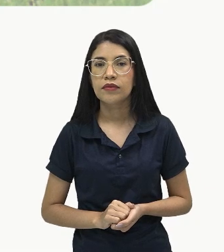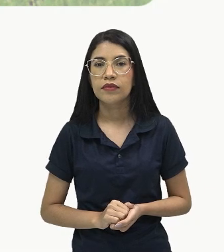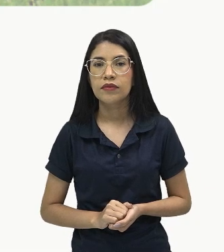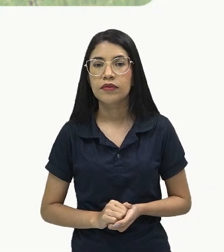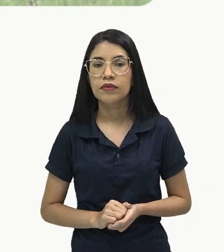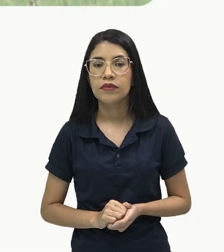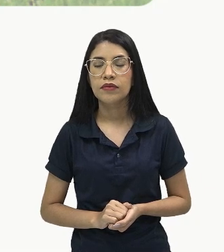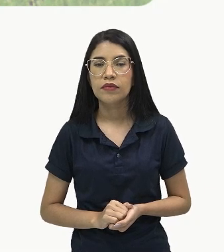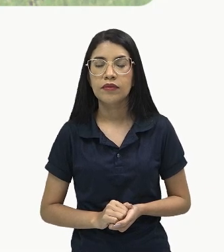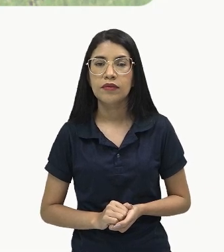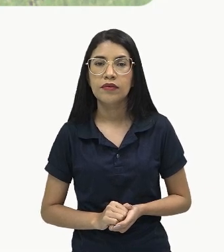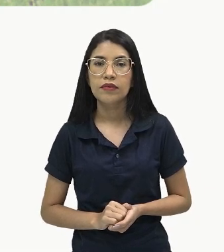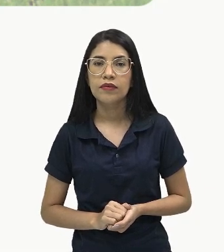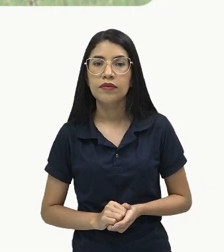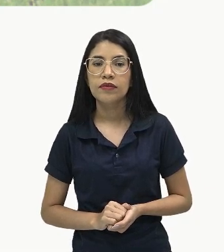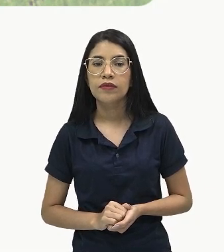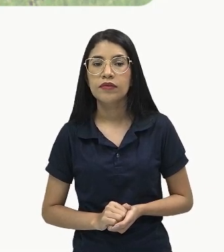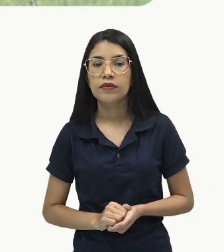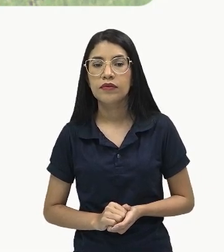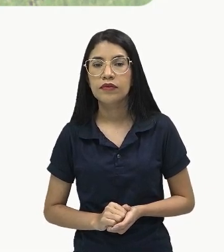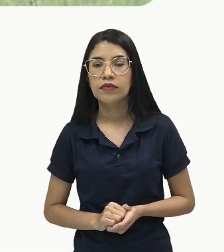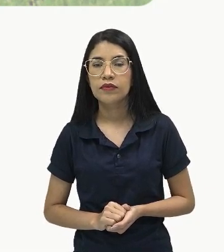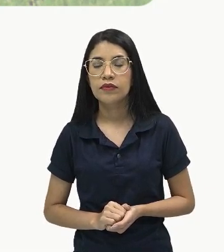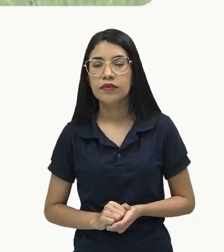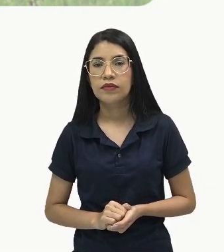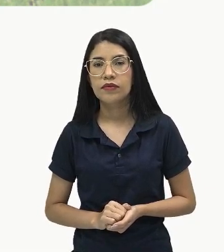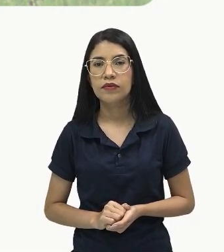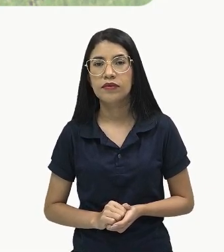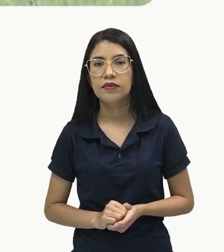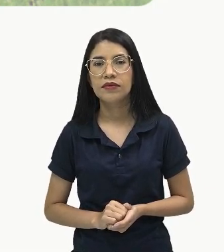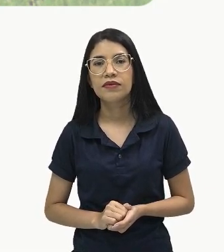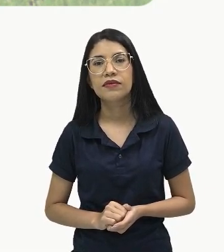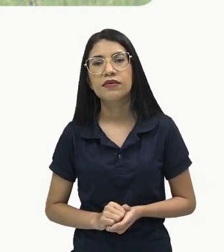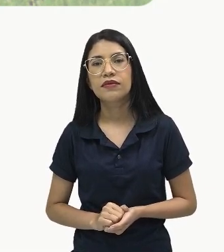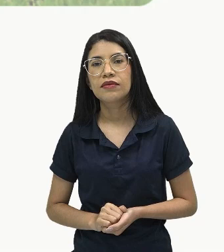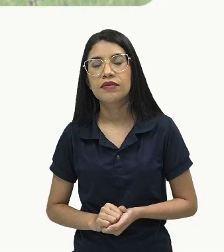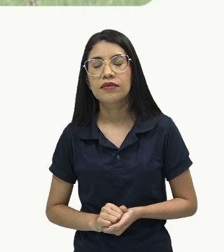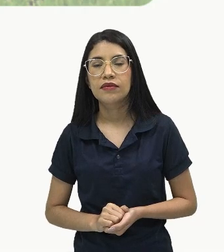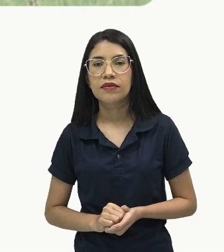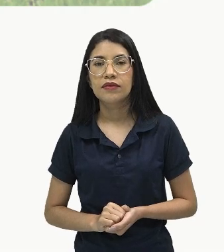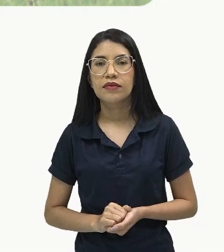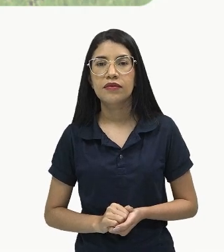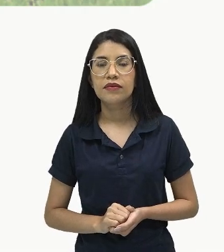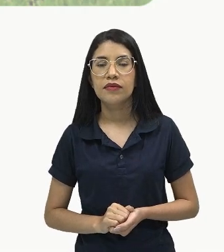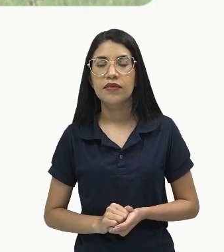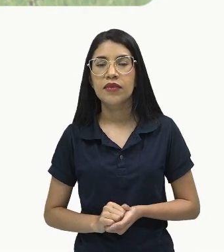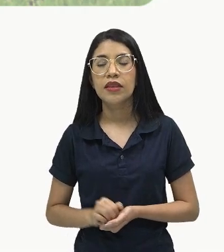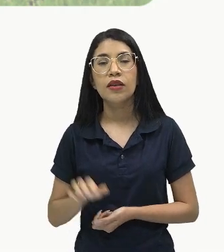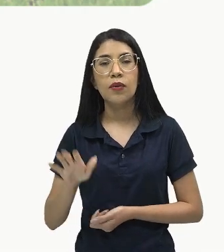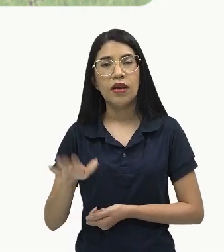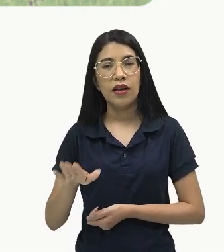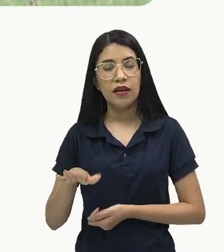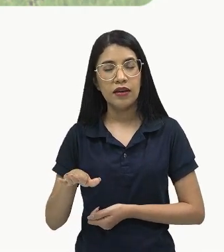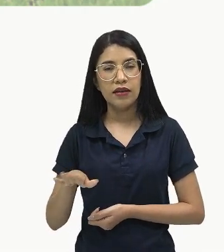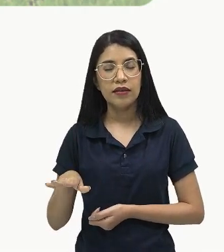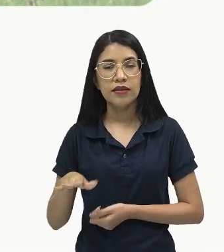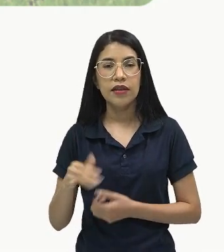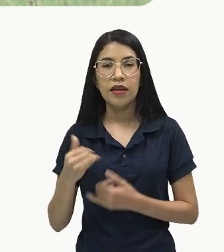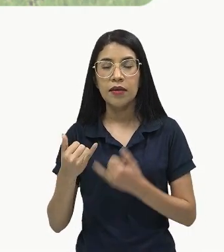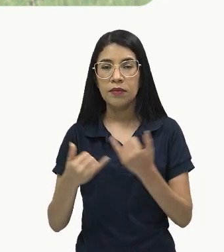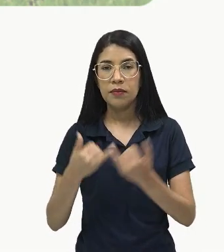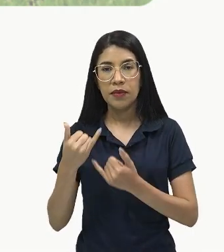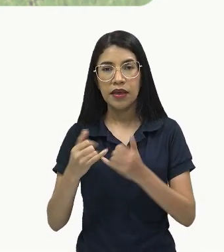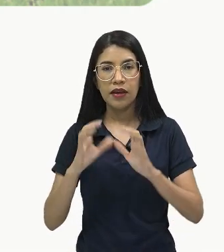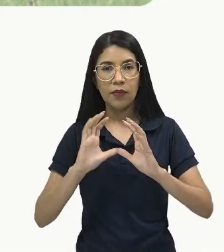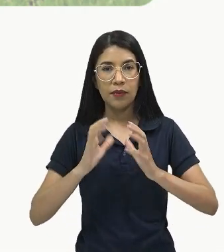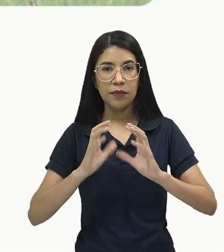Então, the baby, the boy, ou he, que é ele, brinca com a bola. Então, vocês